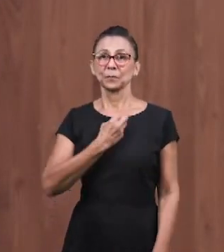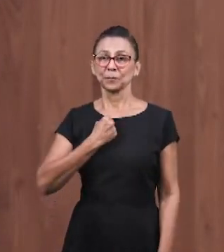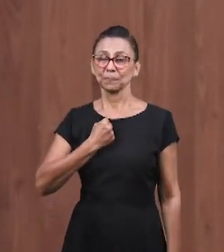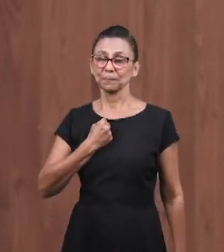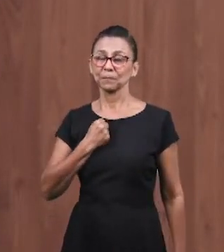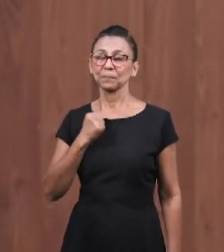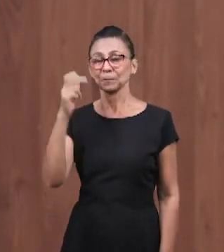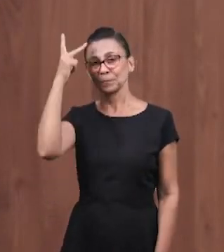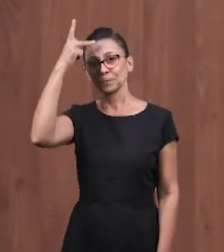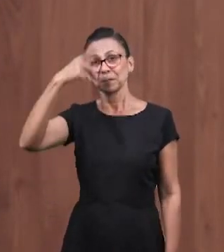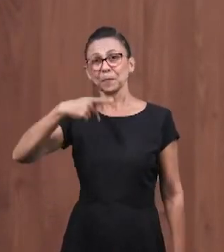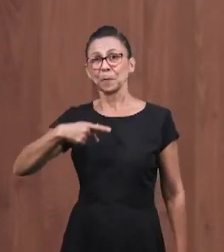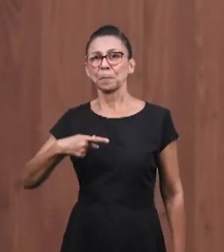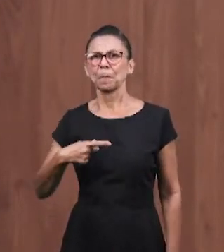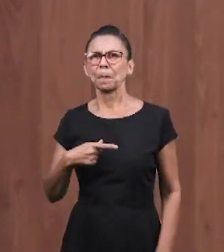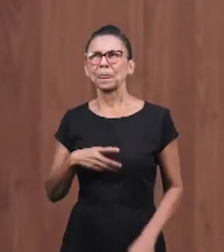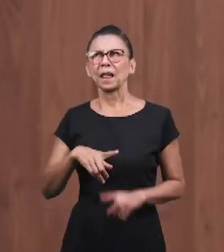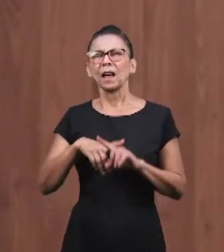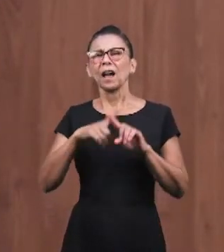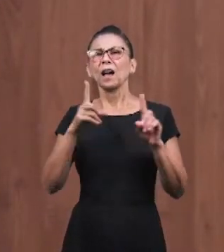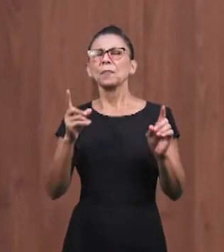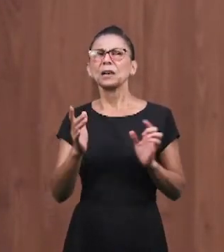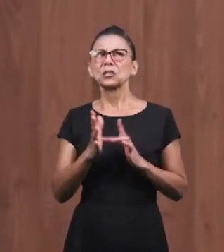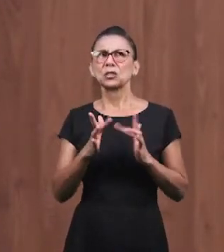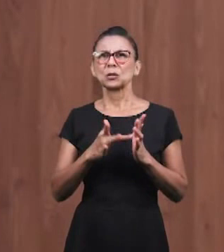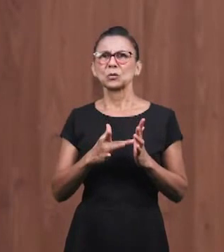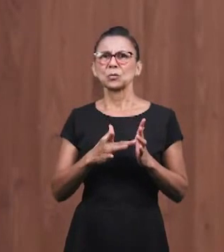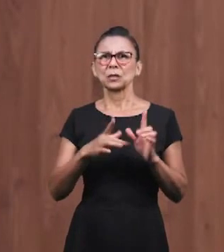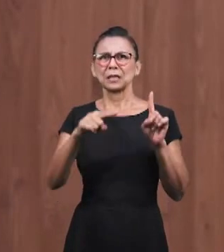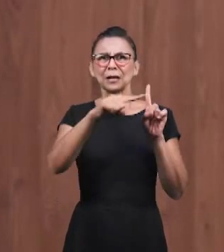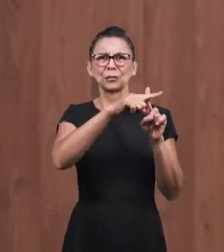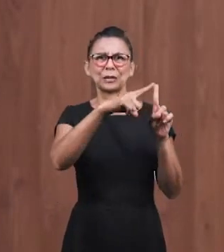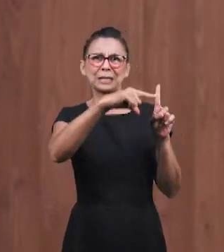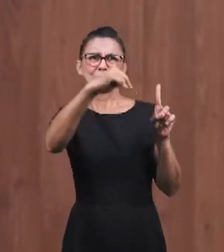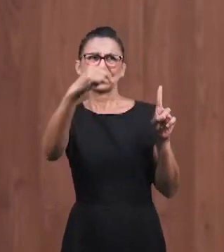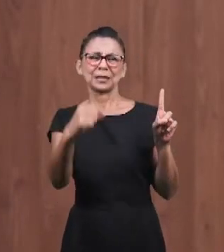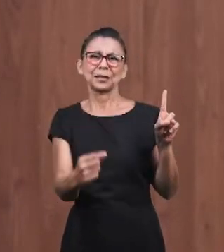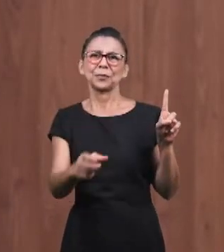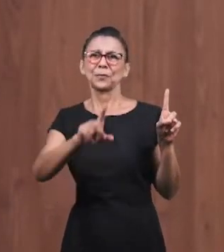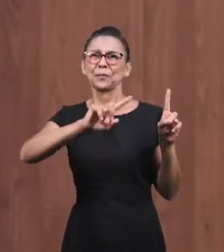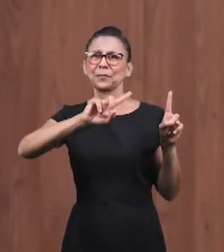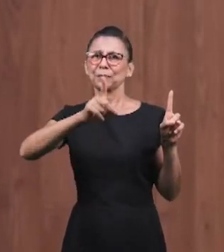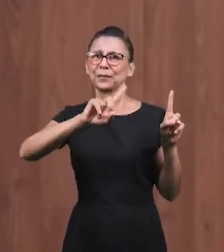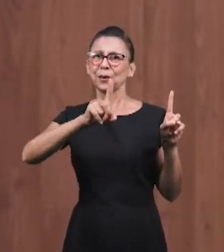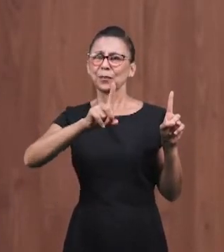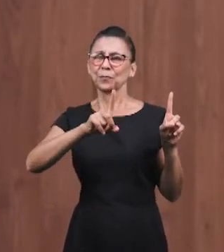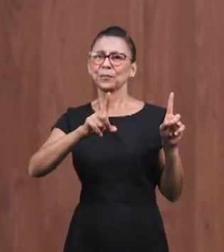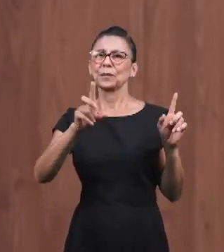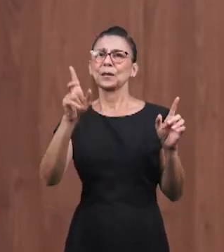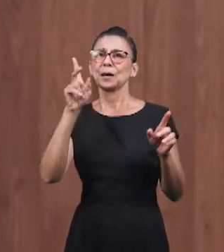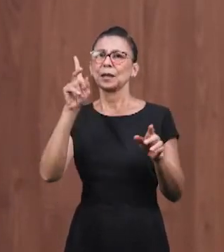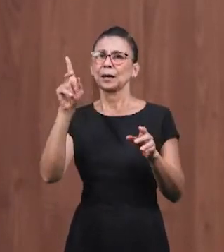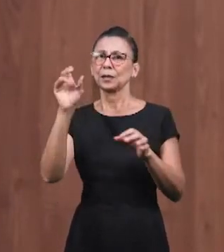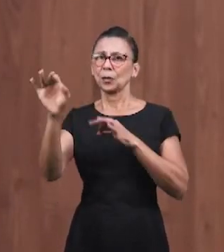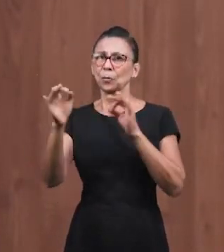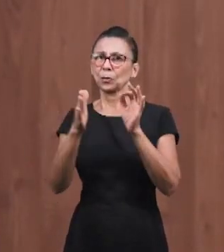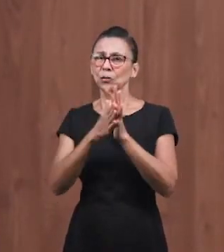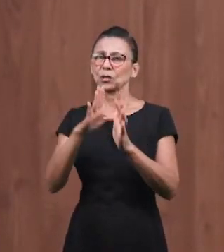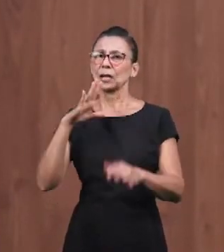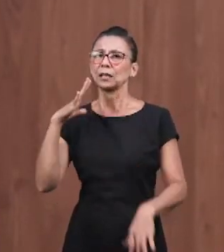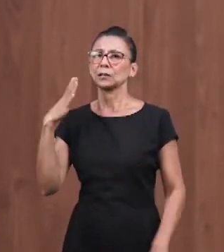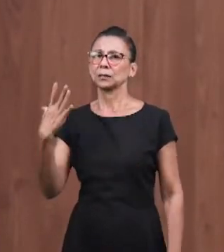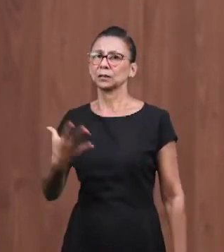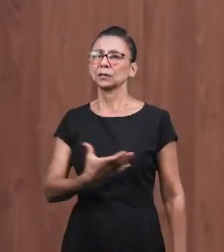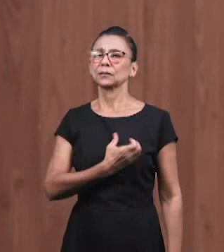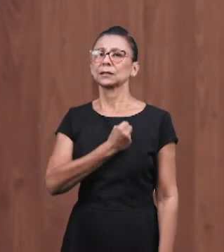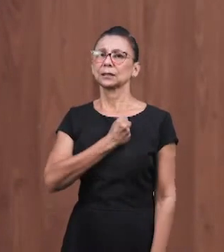opção, mas isso estava no projeto de Deus, e também assim estava no projeto de Deus a nossa